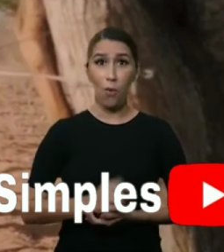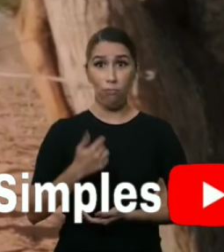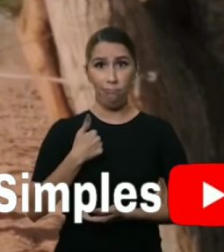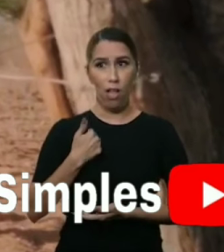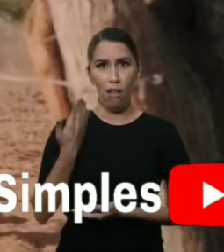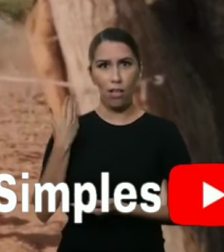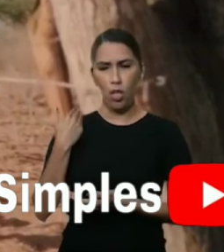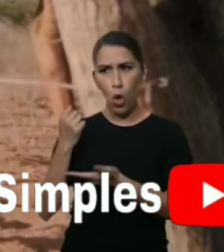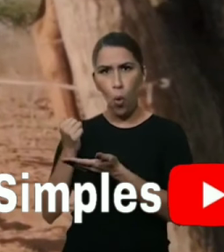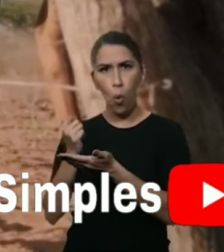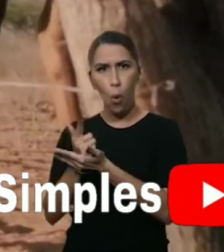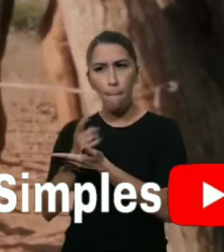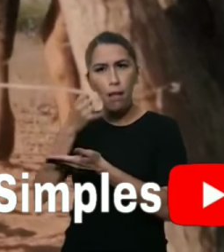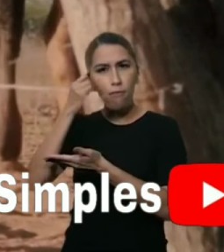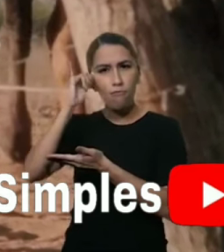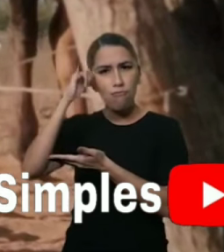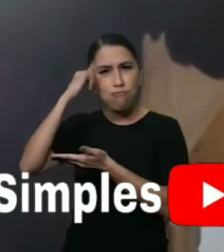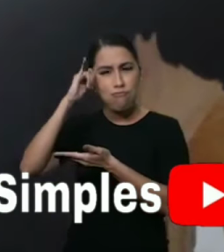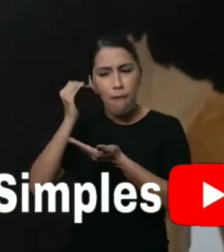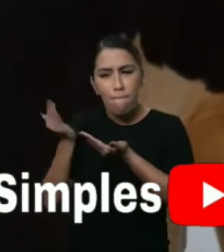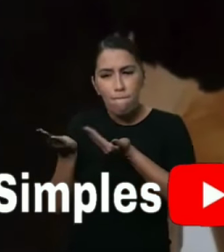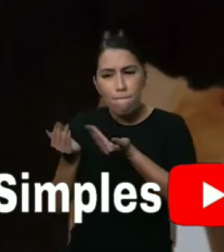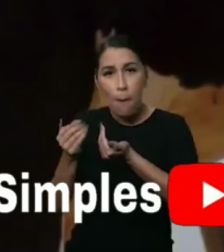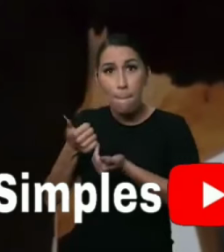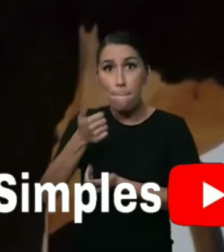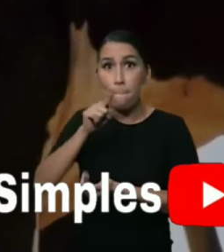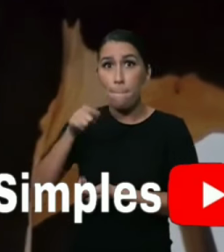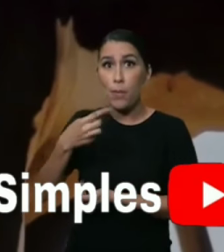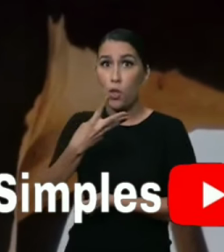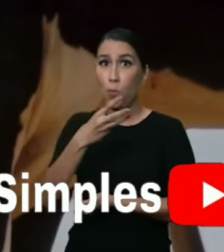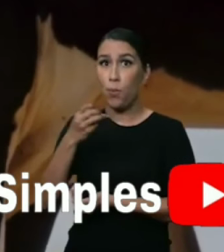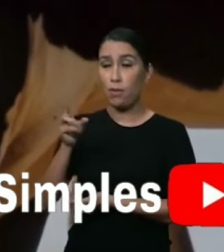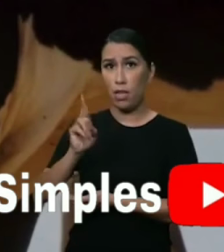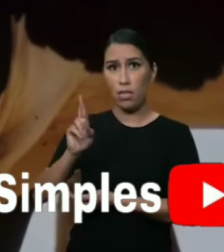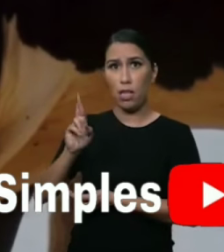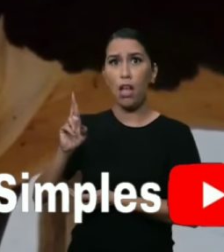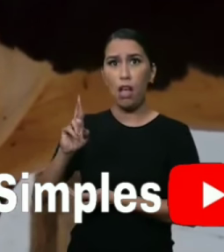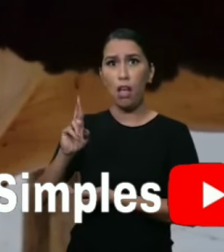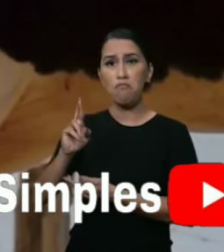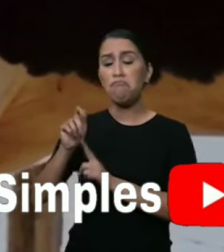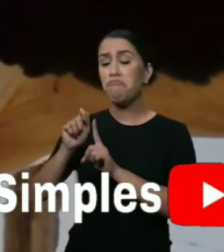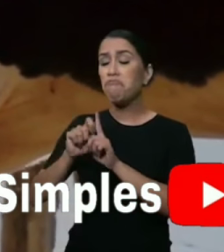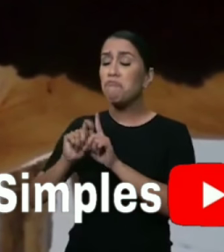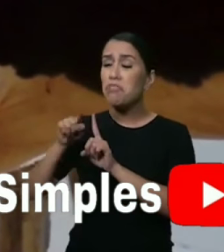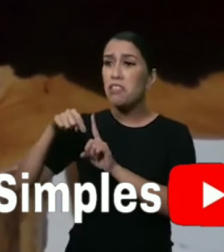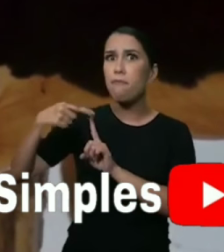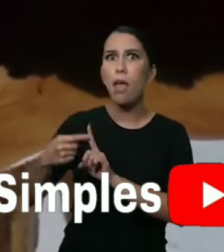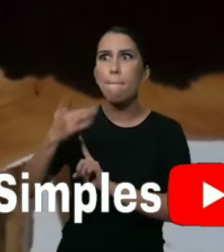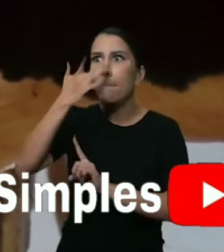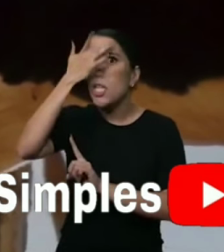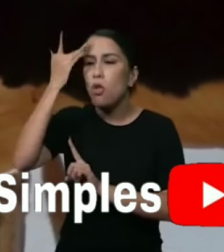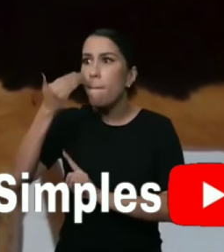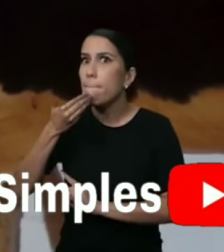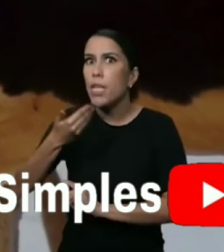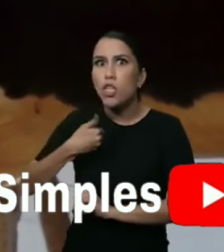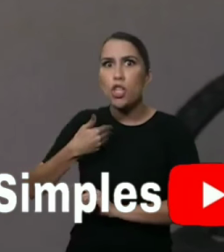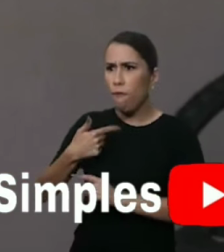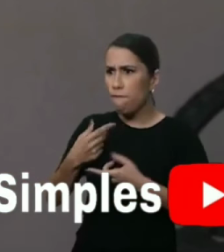Assim, eu comprei um garrotinho, foi R$ 1.300 ele. Eu comprei, mas com menos de um mês já